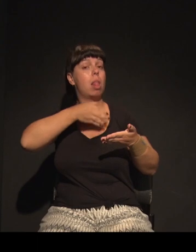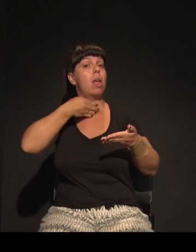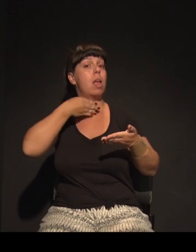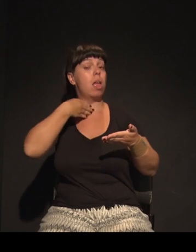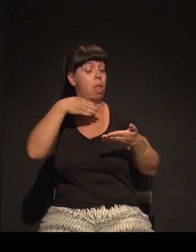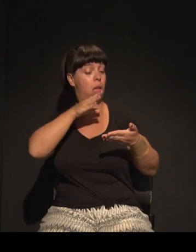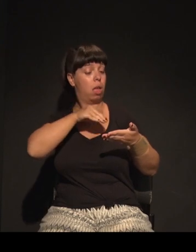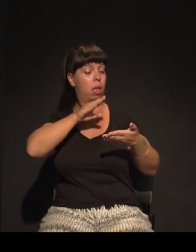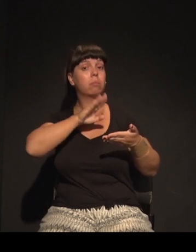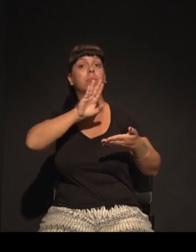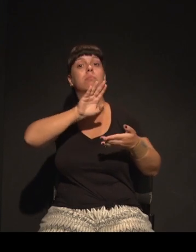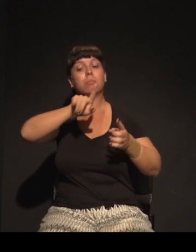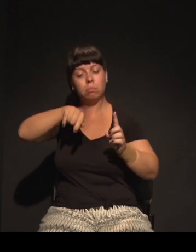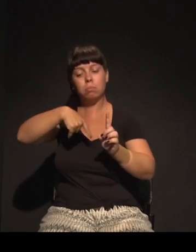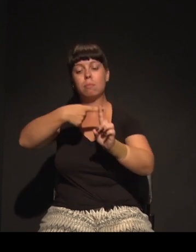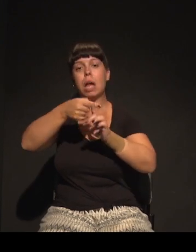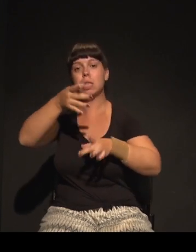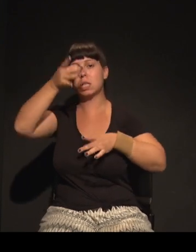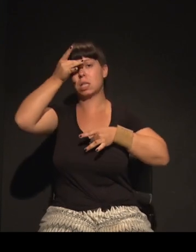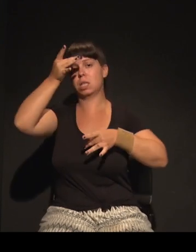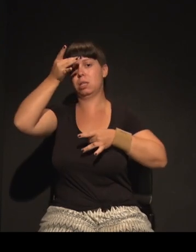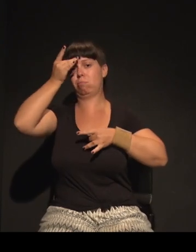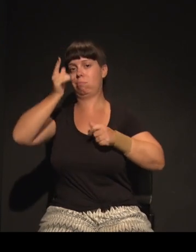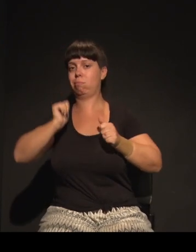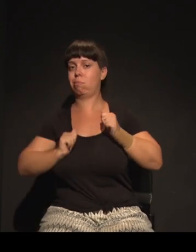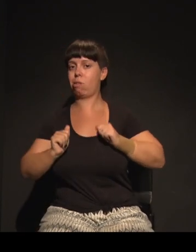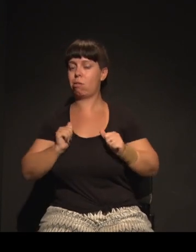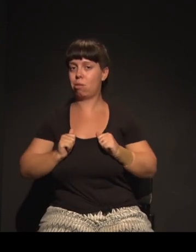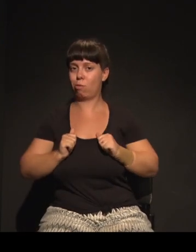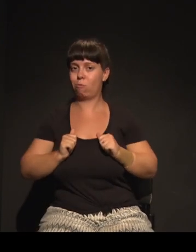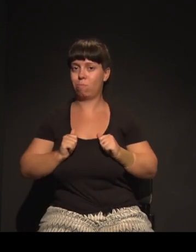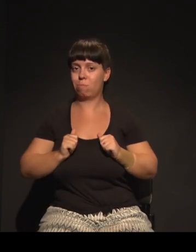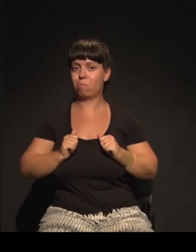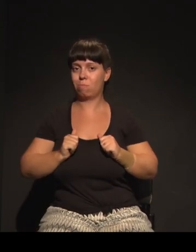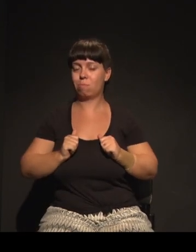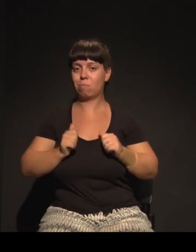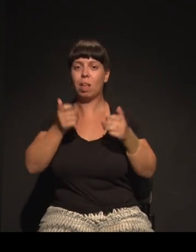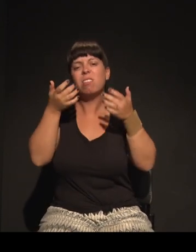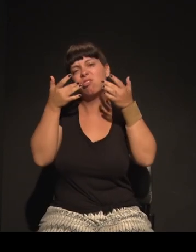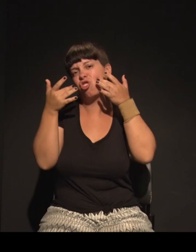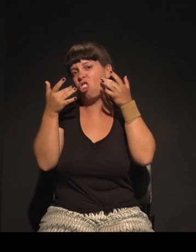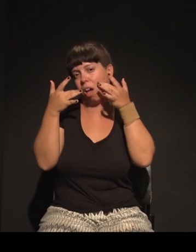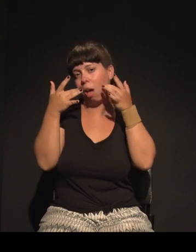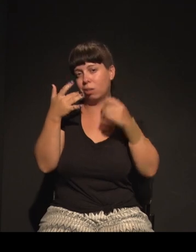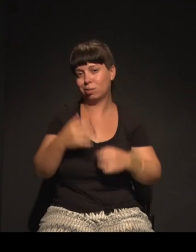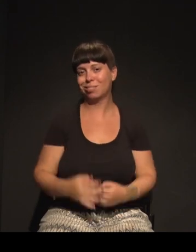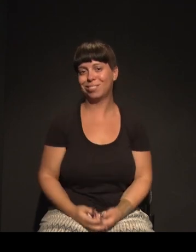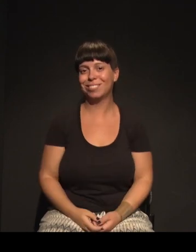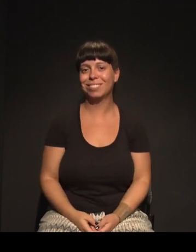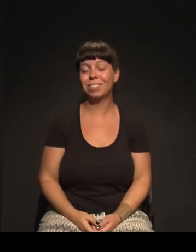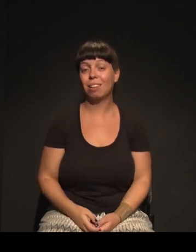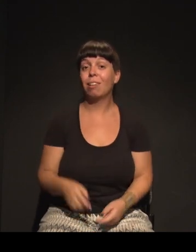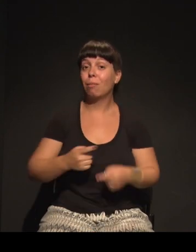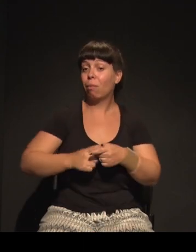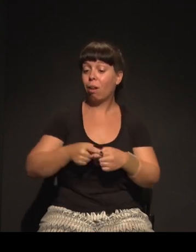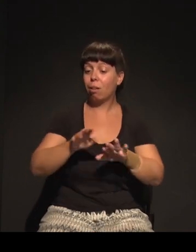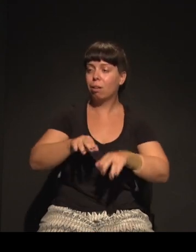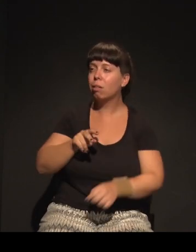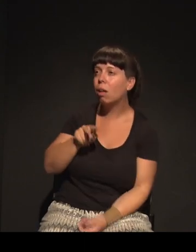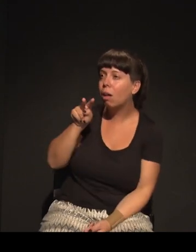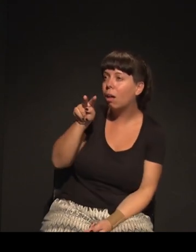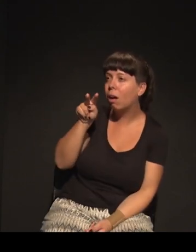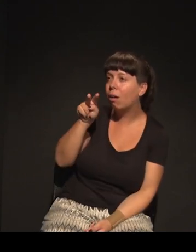te faz encenação também para que a criança possa é ver né como que a história então